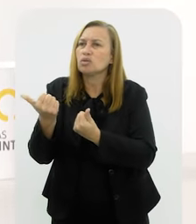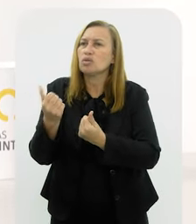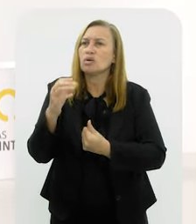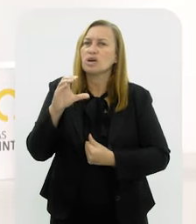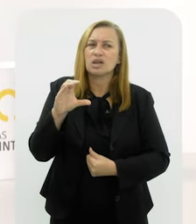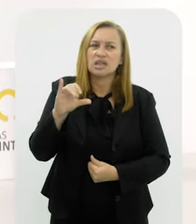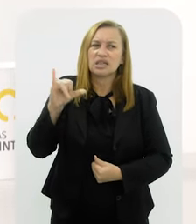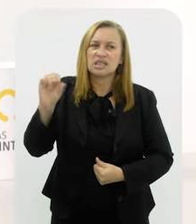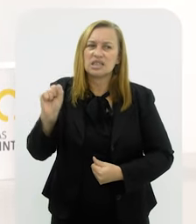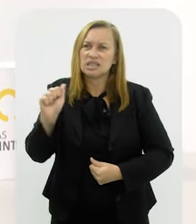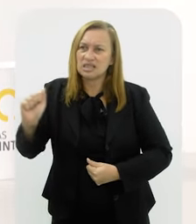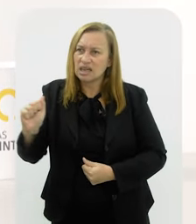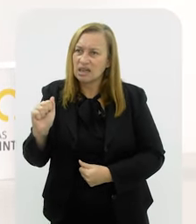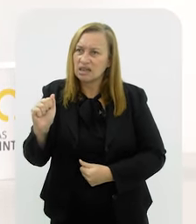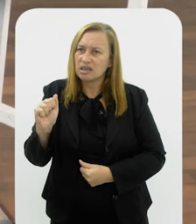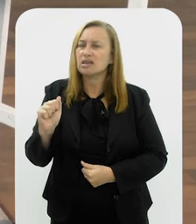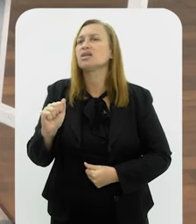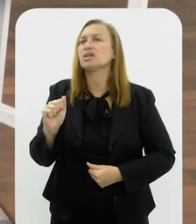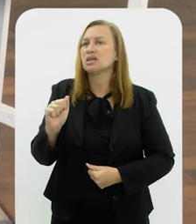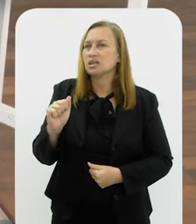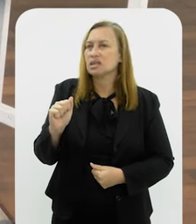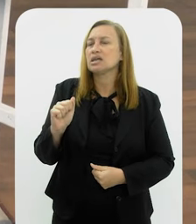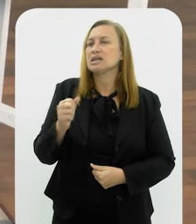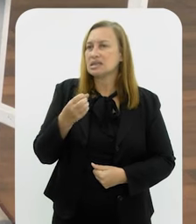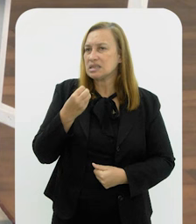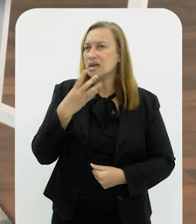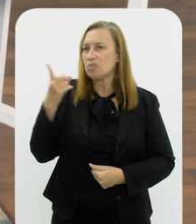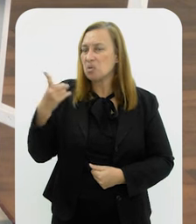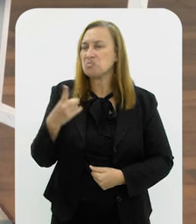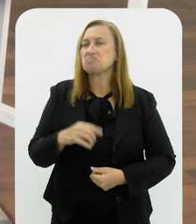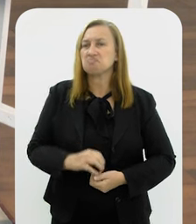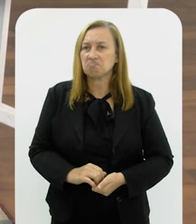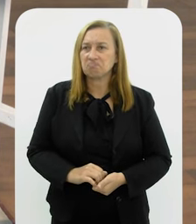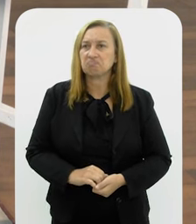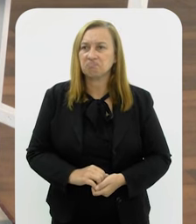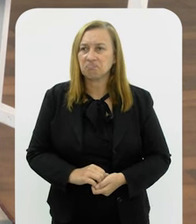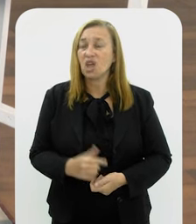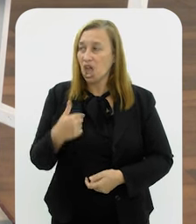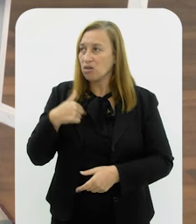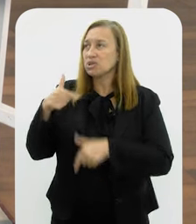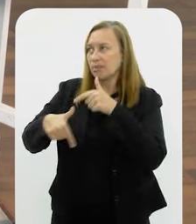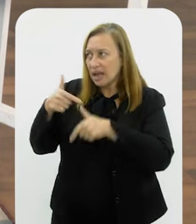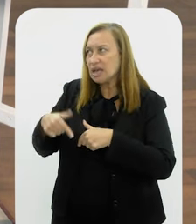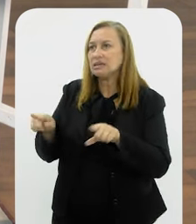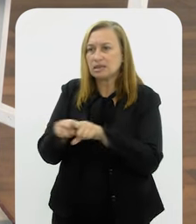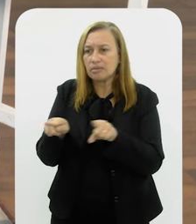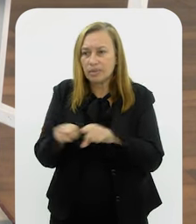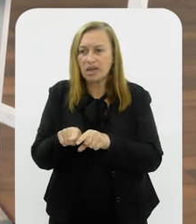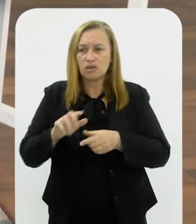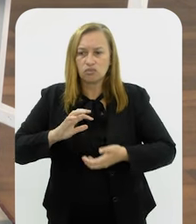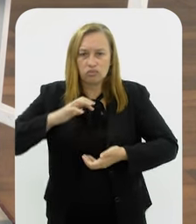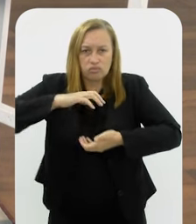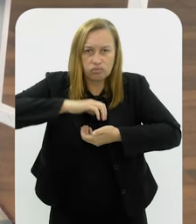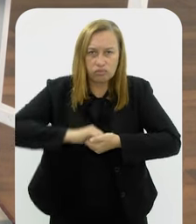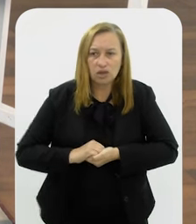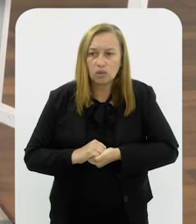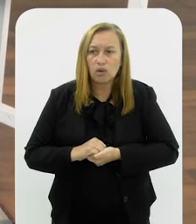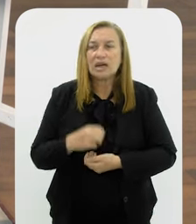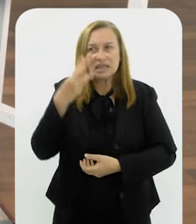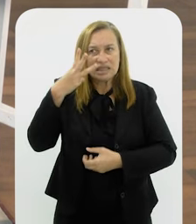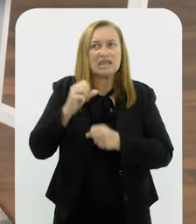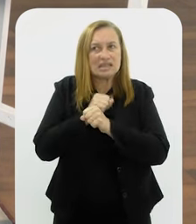Cissa. Cissa é um grande diretor. É, o Cissa é criativo também. Eu trabalhei com ele lá na Viradouro por 3 anos